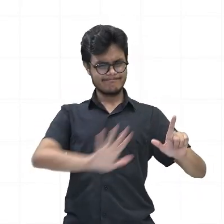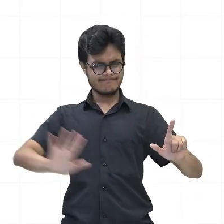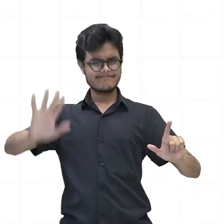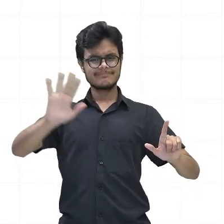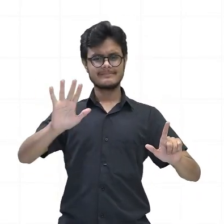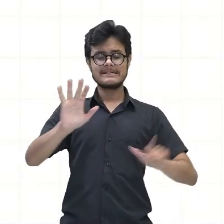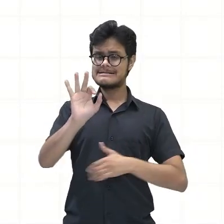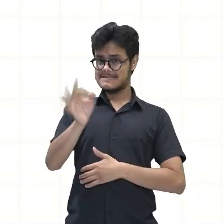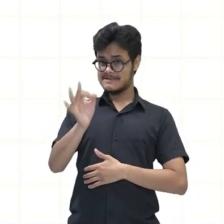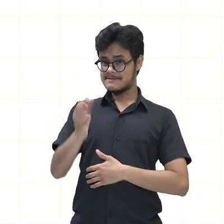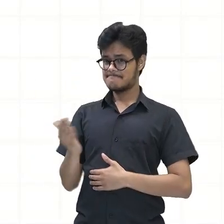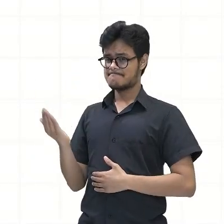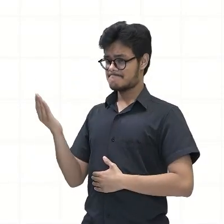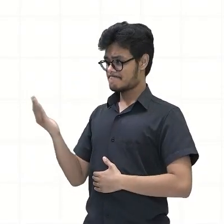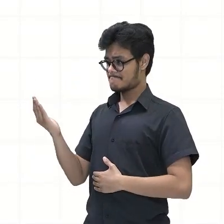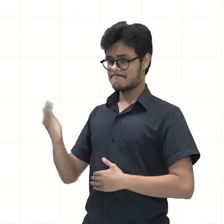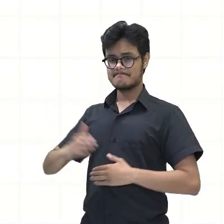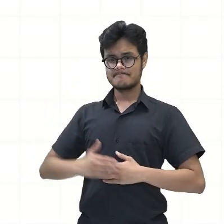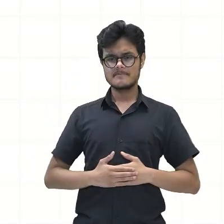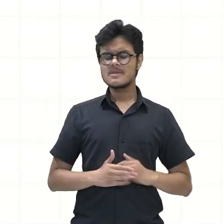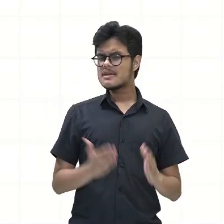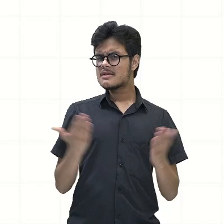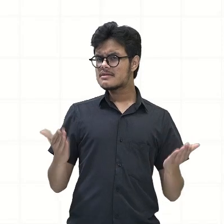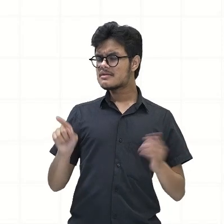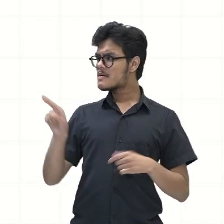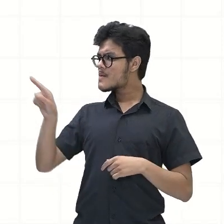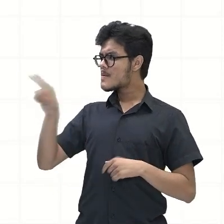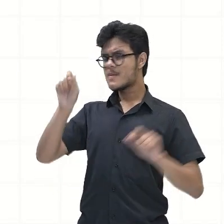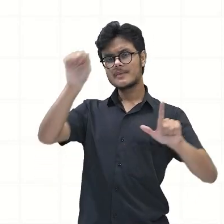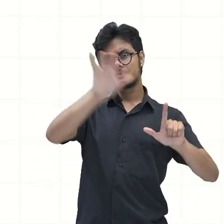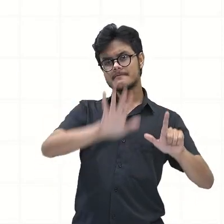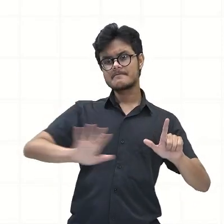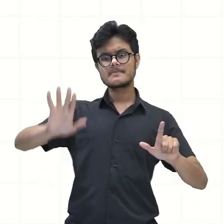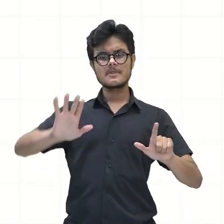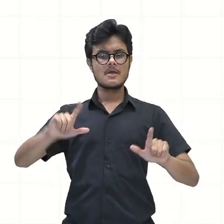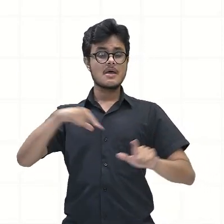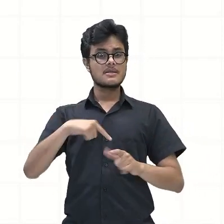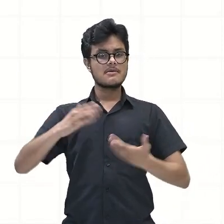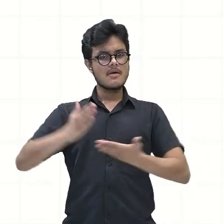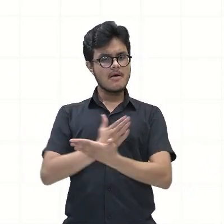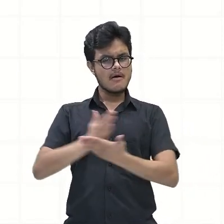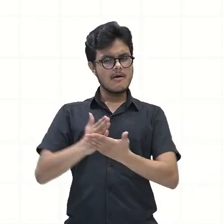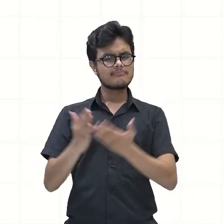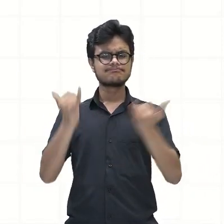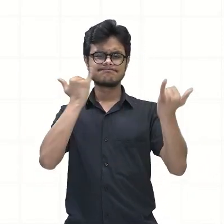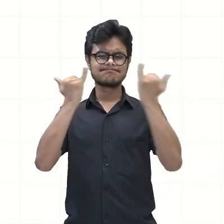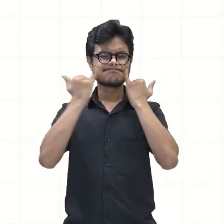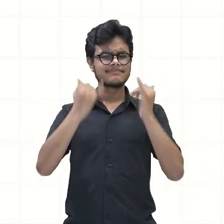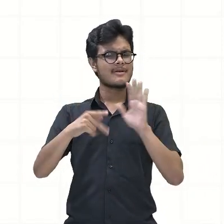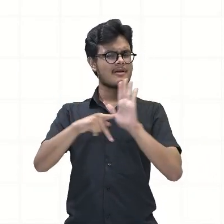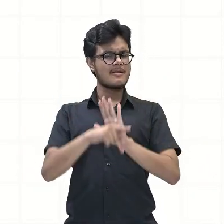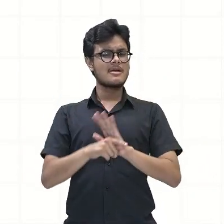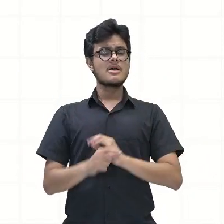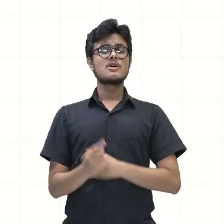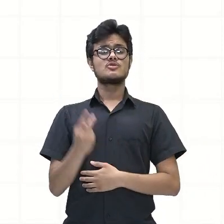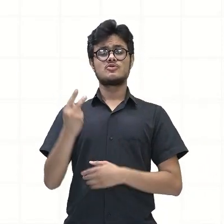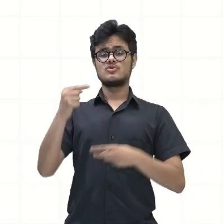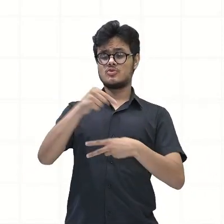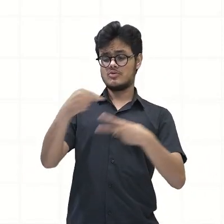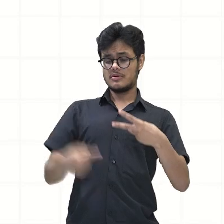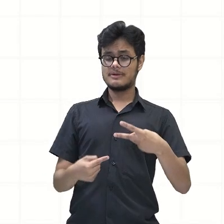cartesiano, certo? E o plano cartesiano, ele é composto aí de duas